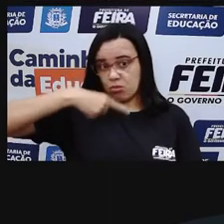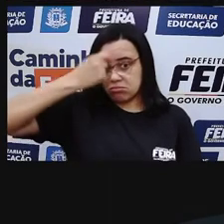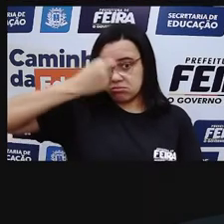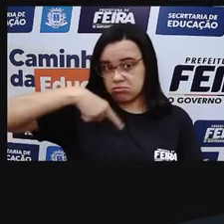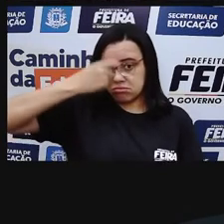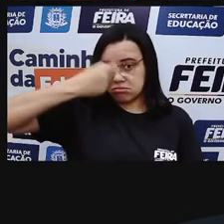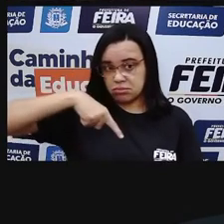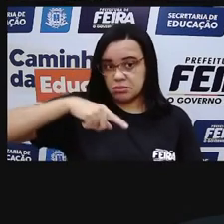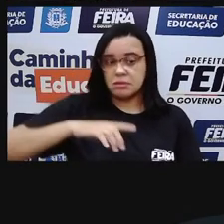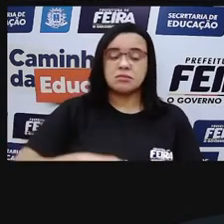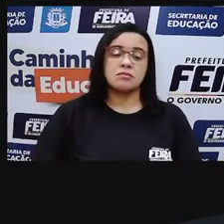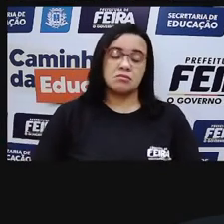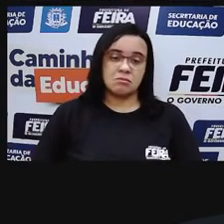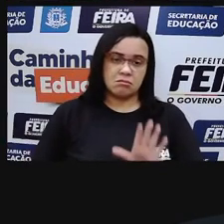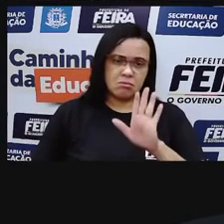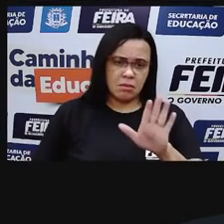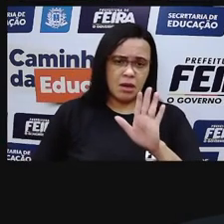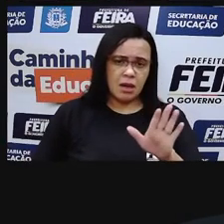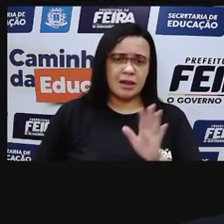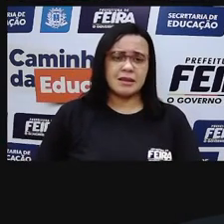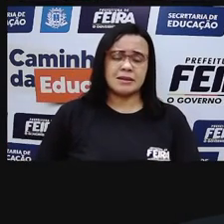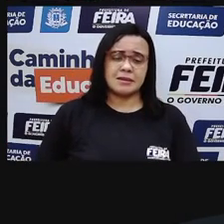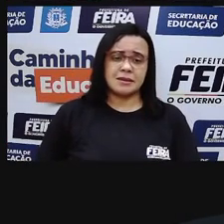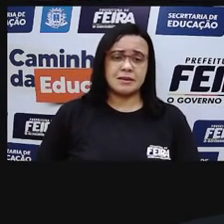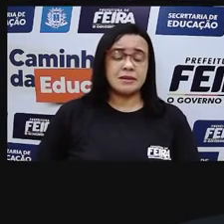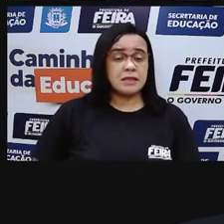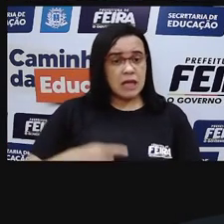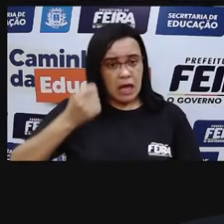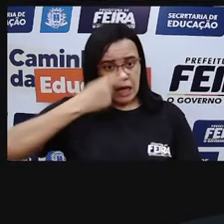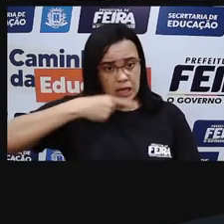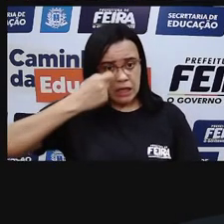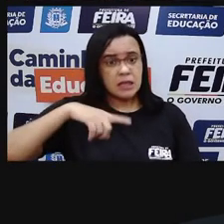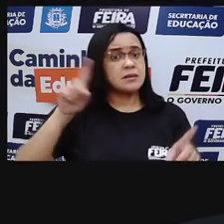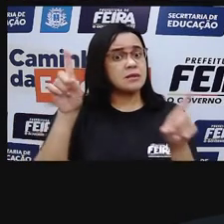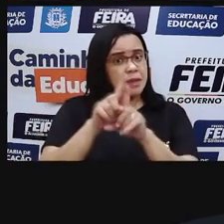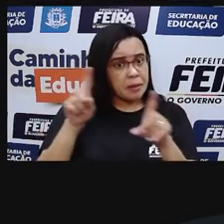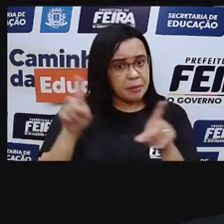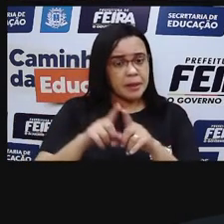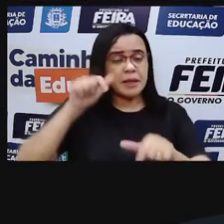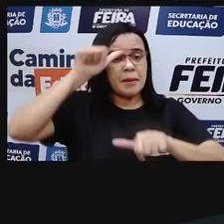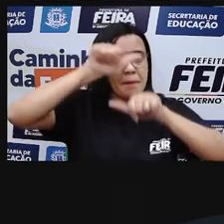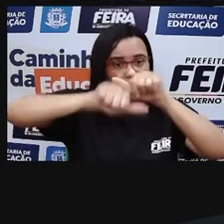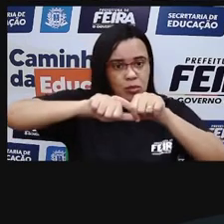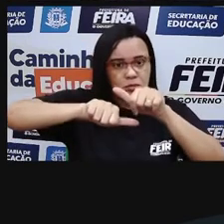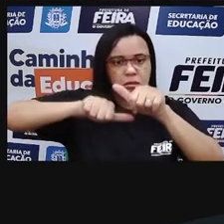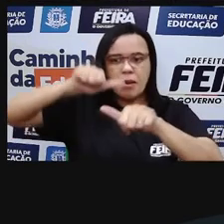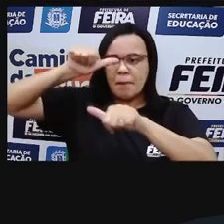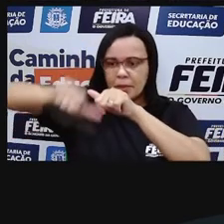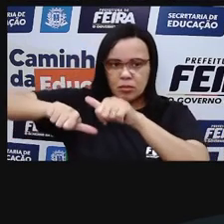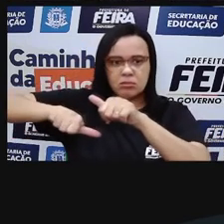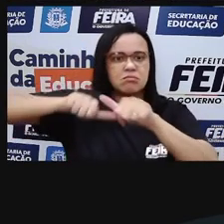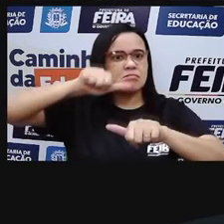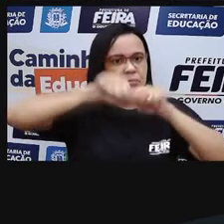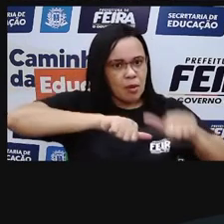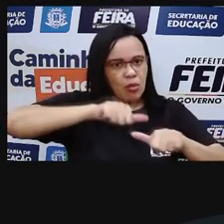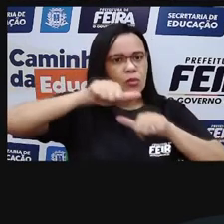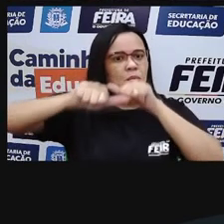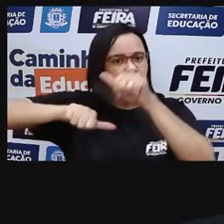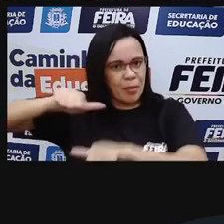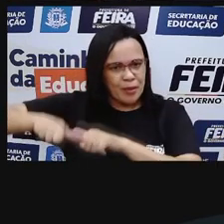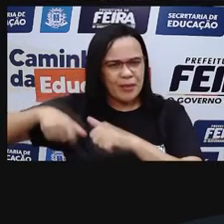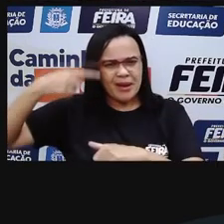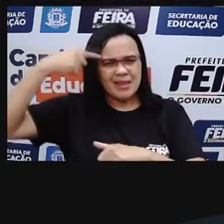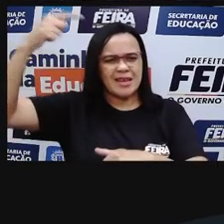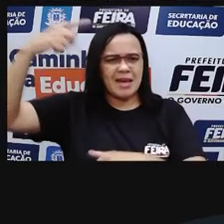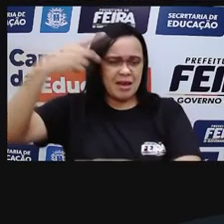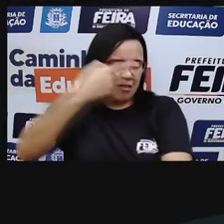ele vai ter constantemente modificações na sua estrutura. E aí, por isso que a gente toma vacina da gripe todo ano. Por